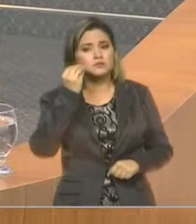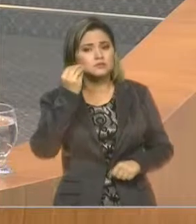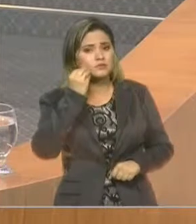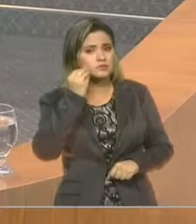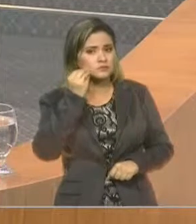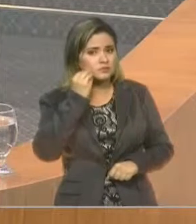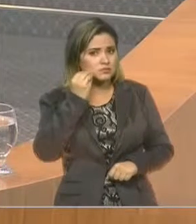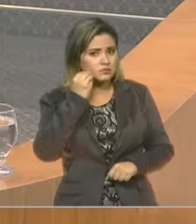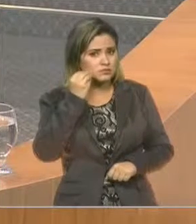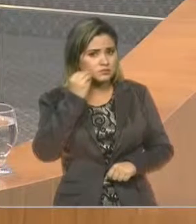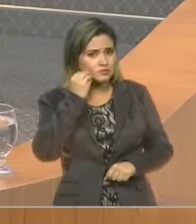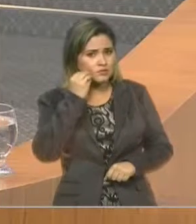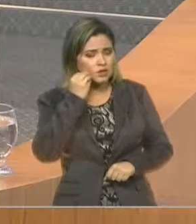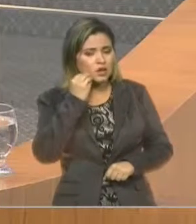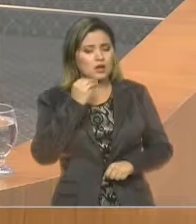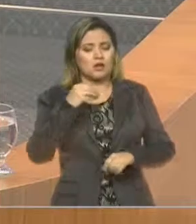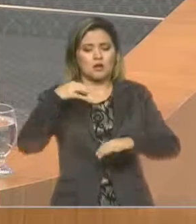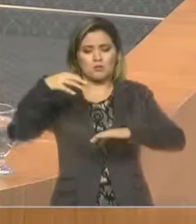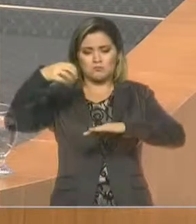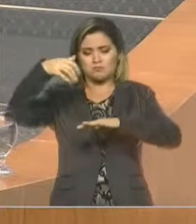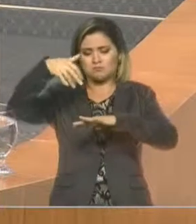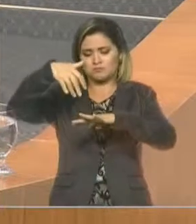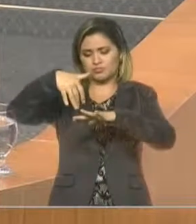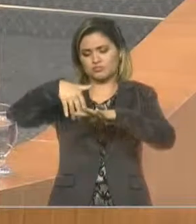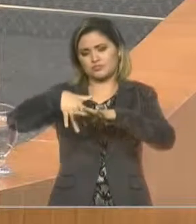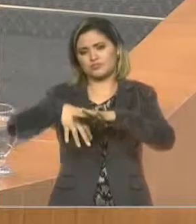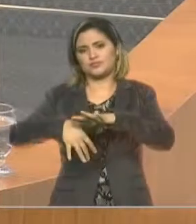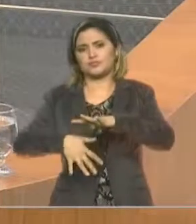nascedouro. Novos conjuntos habitacionais não podem ser